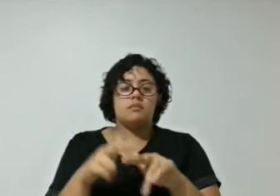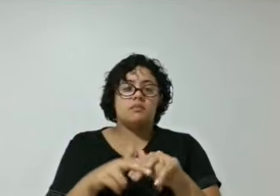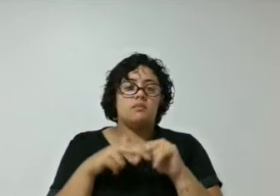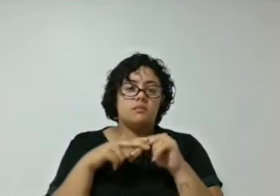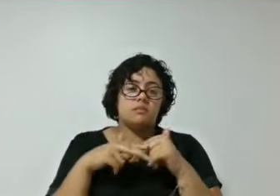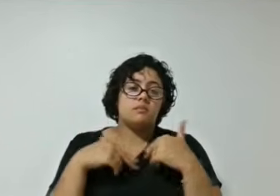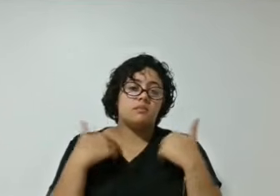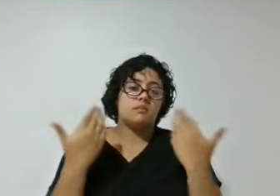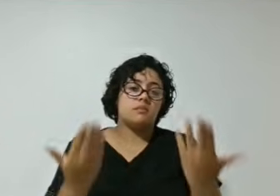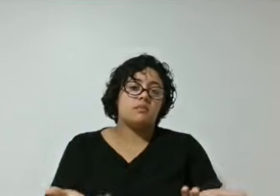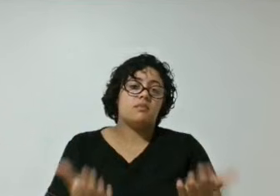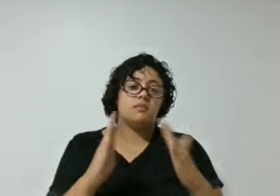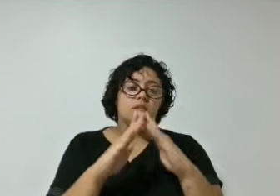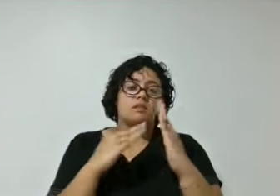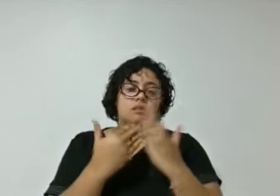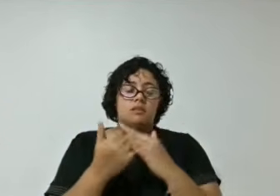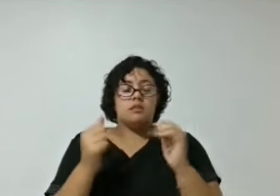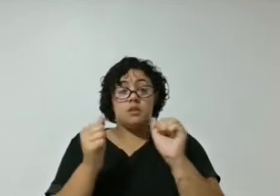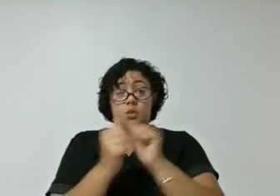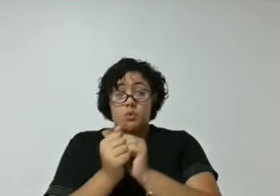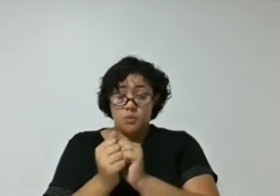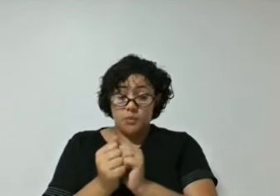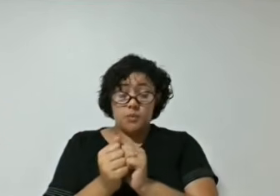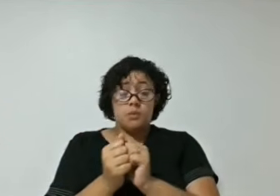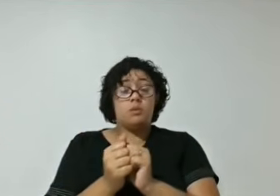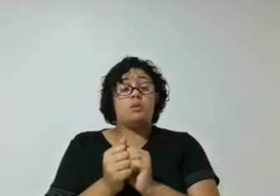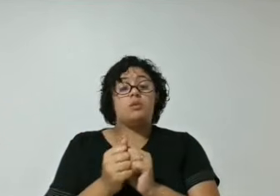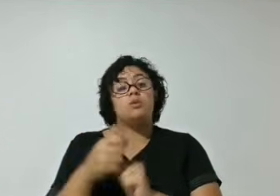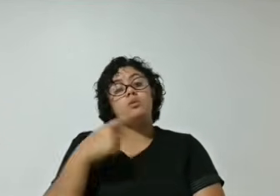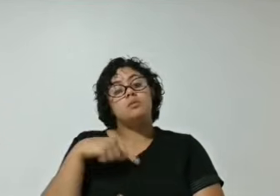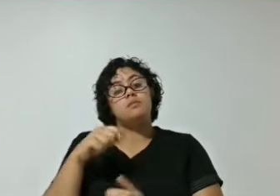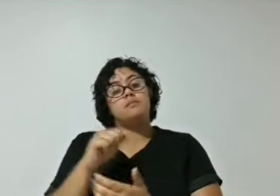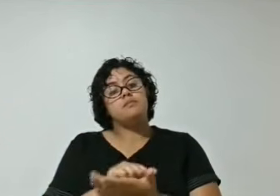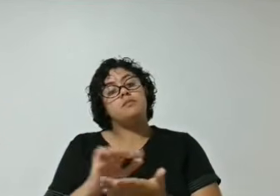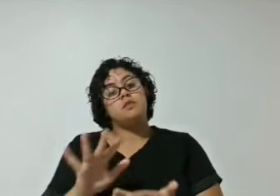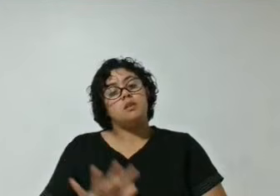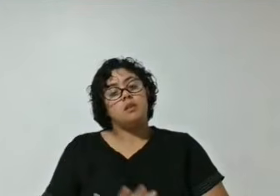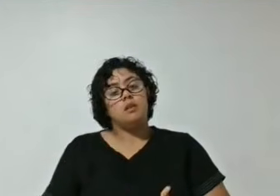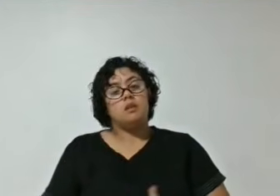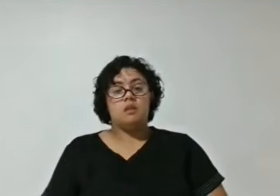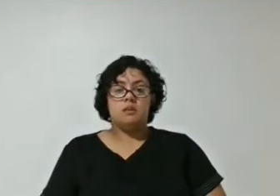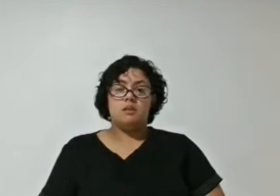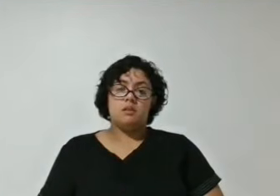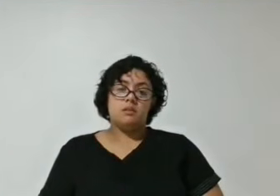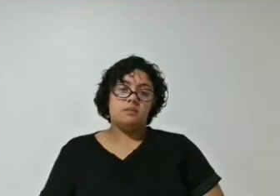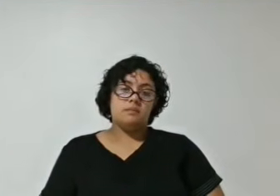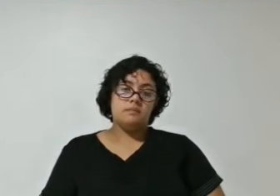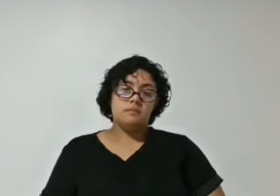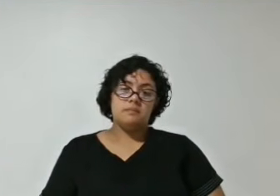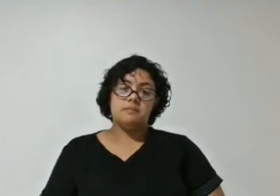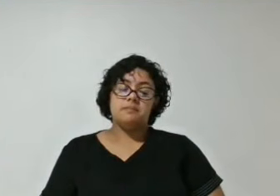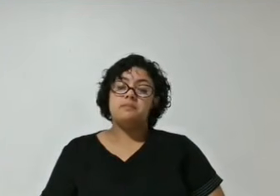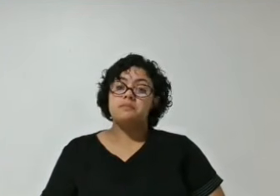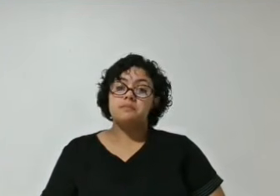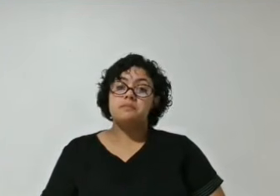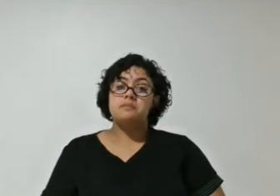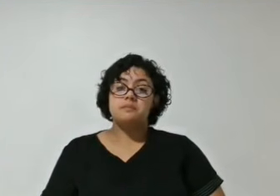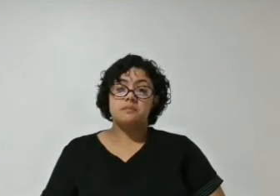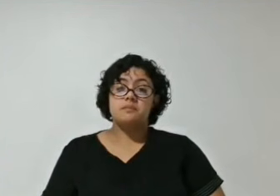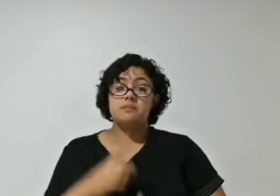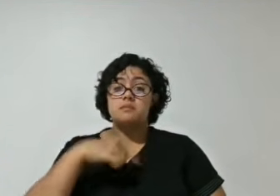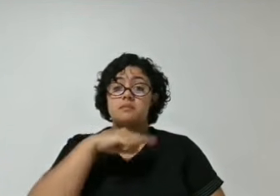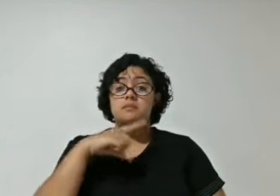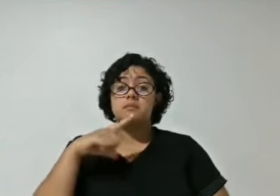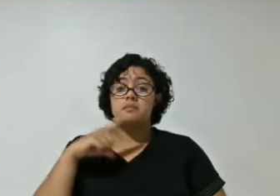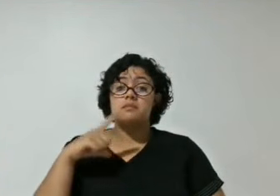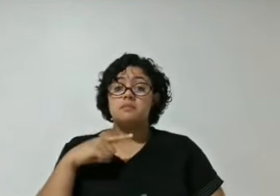escola integrada, e nas atividades corriqueiras, né, nas atividades que o Centro Cultural promove, a gente tem mais